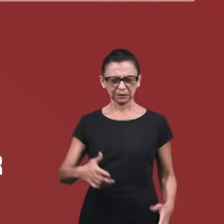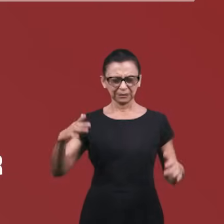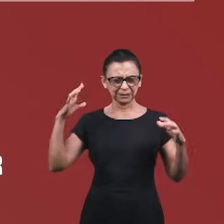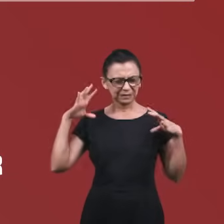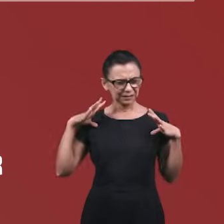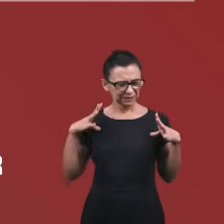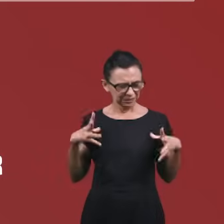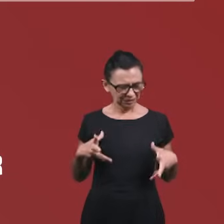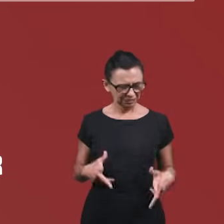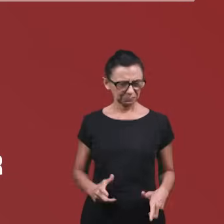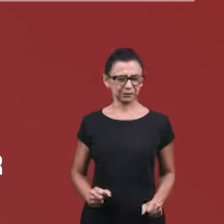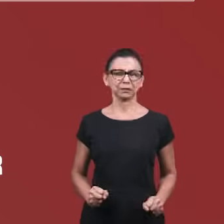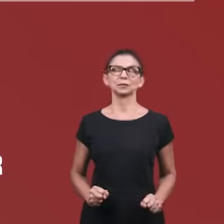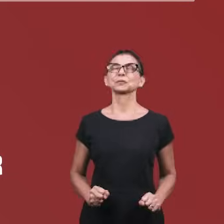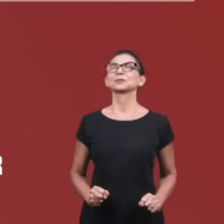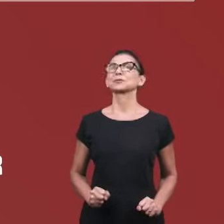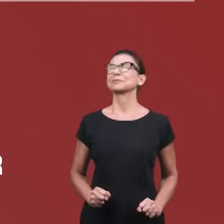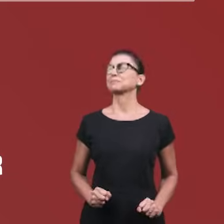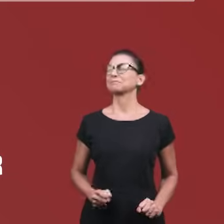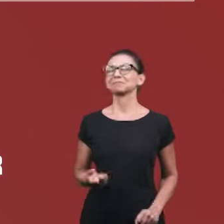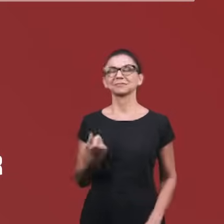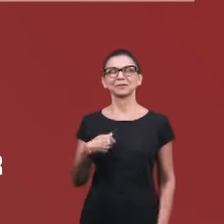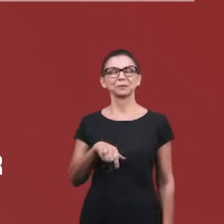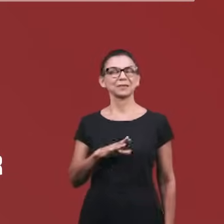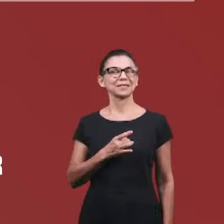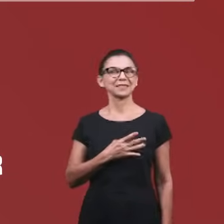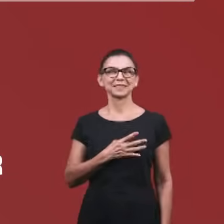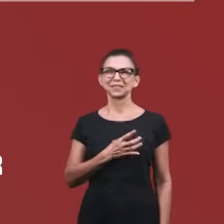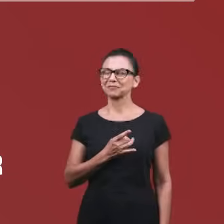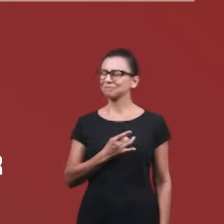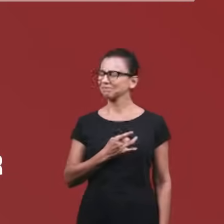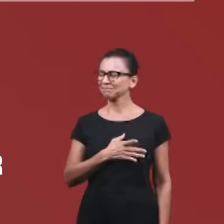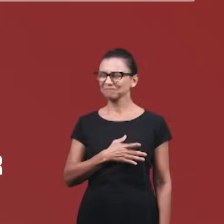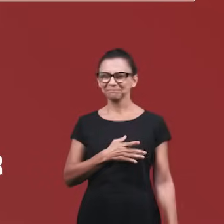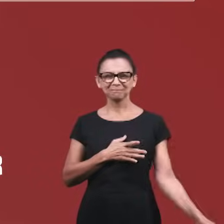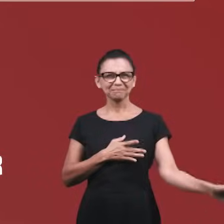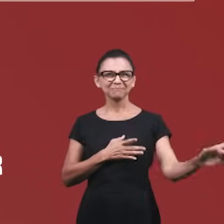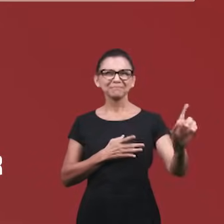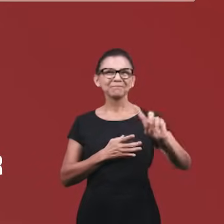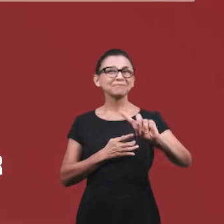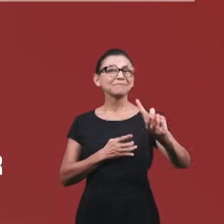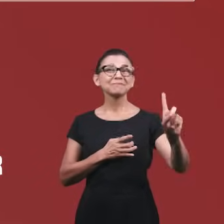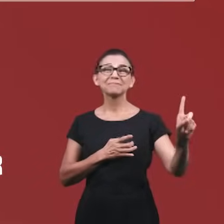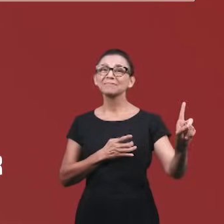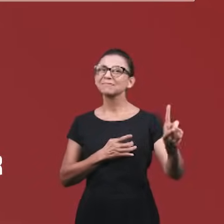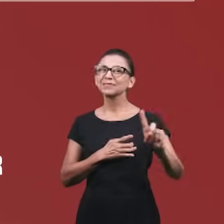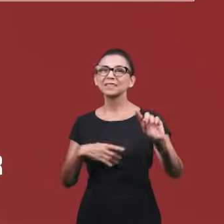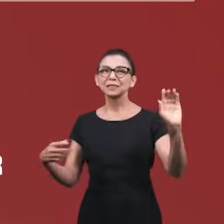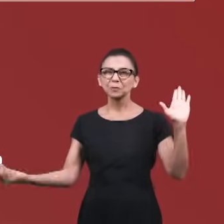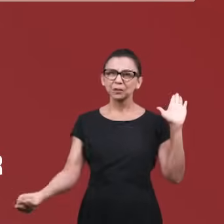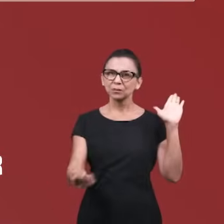sou lavado e remito preciso